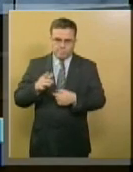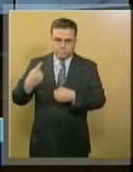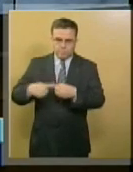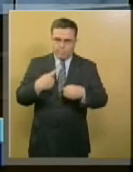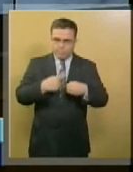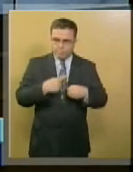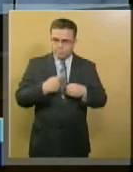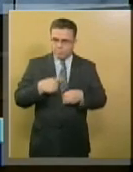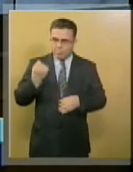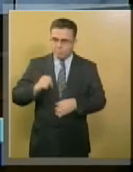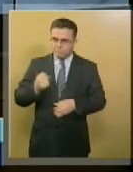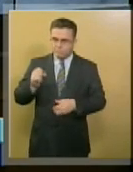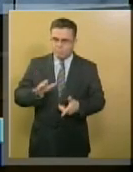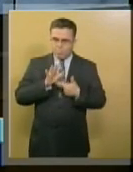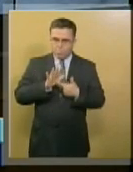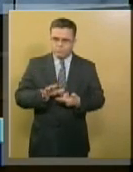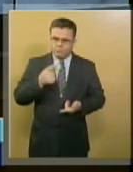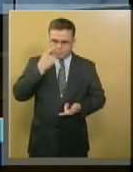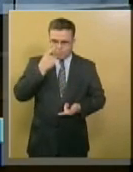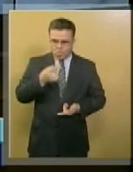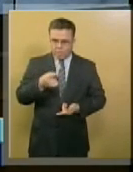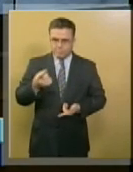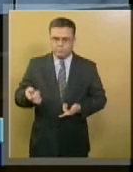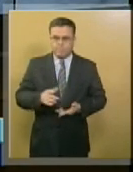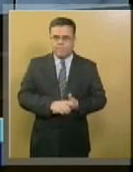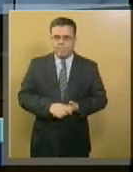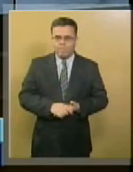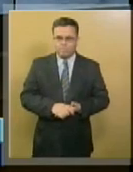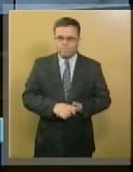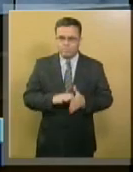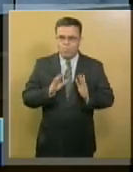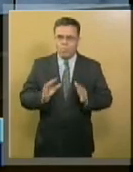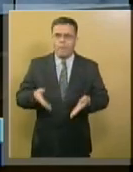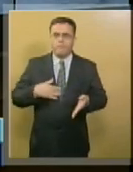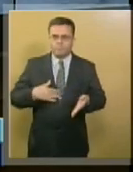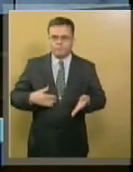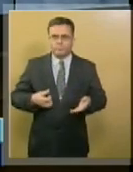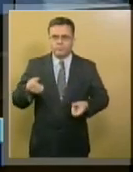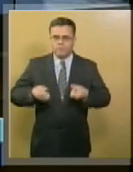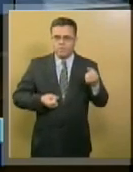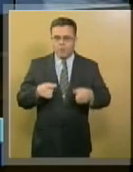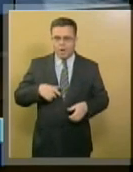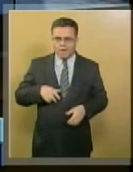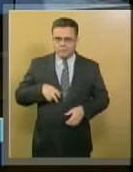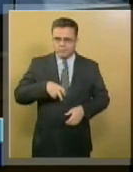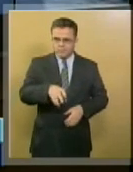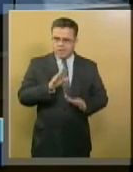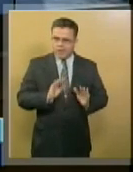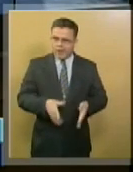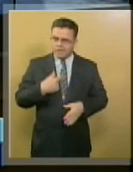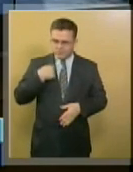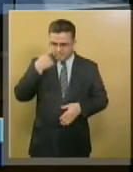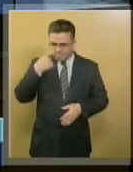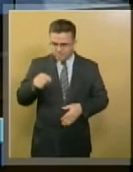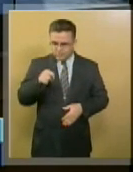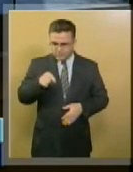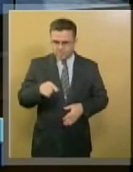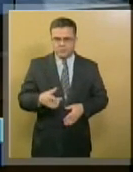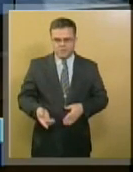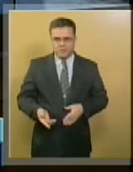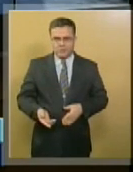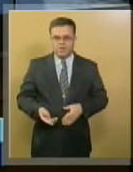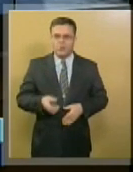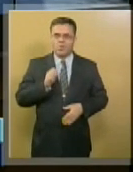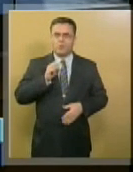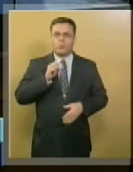Sergipe. Olha aqui. Alguém aqui já andou em estrada, já deparou com essa cena? Creio que sim. Inclusive, recentemente, eu quase